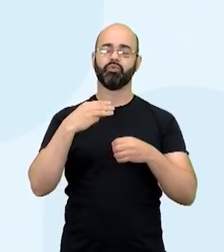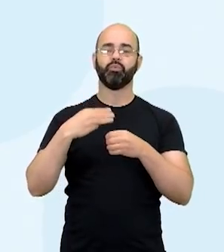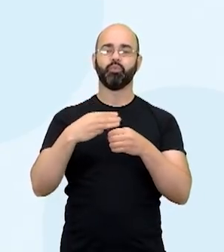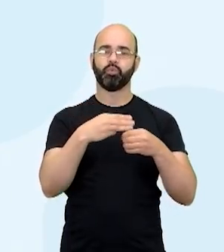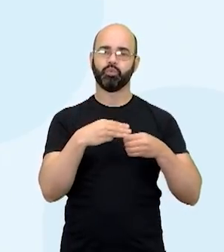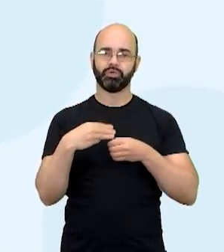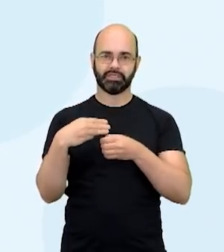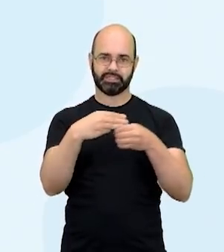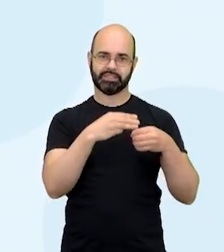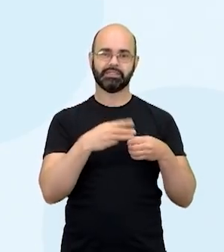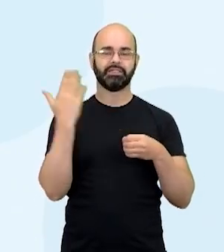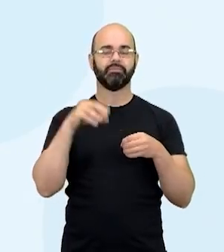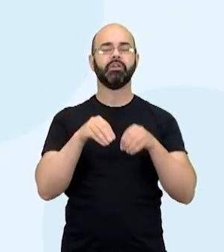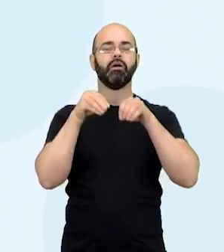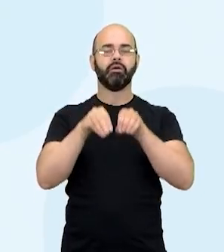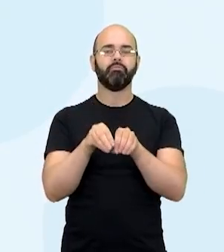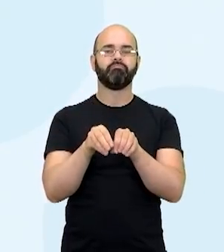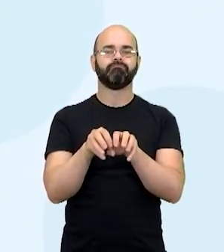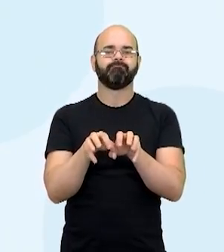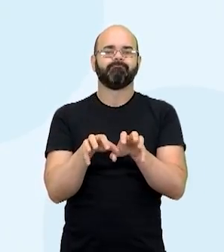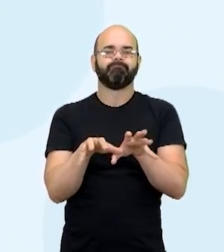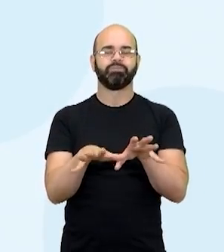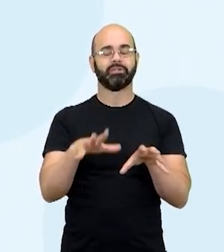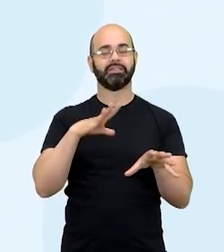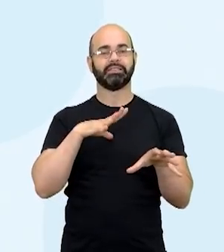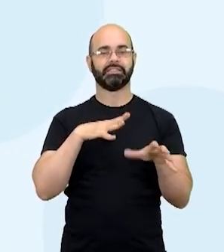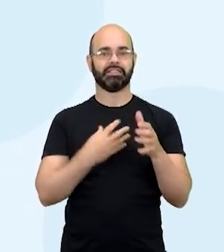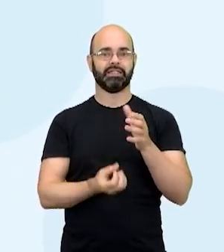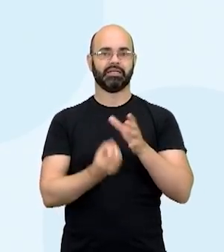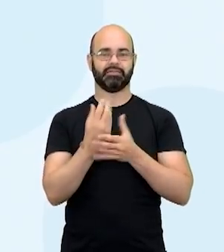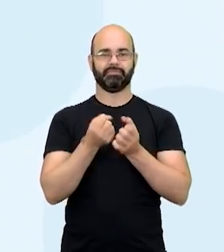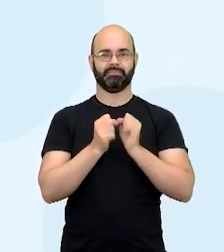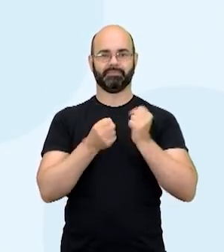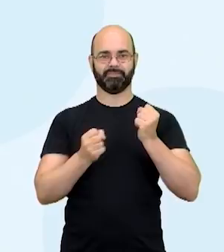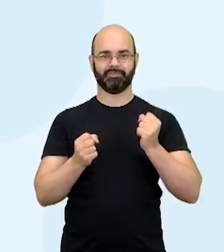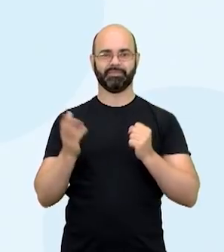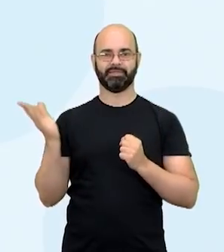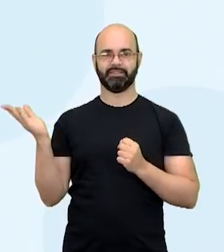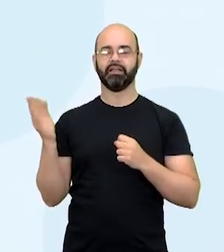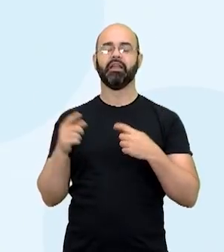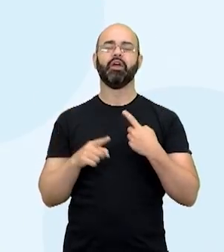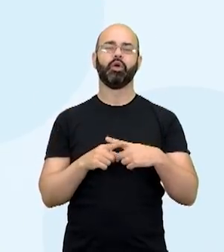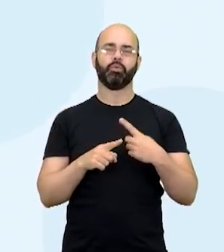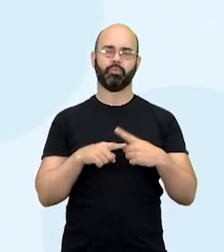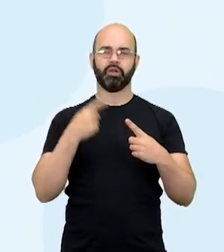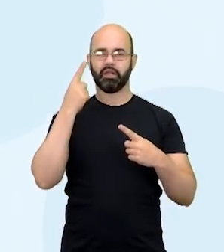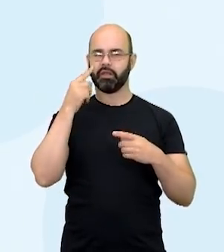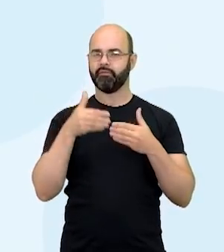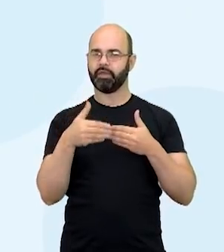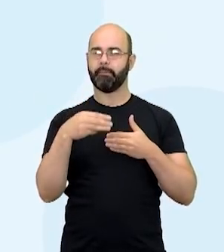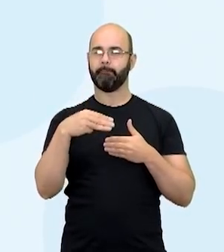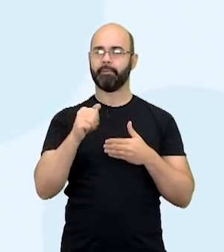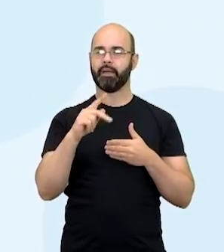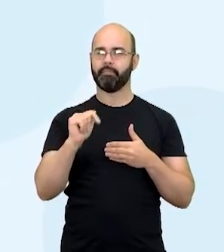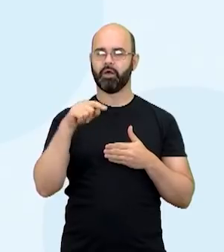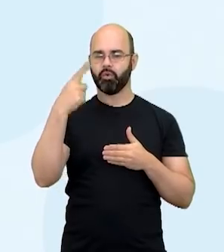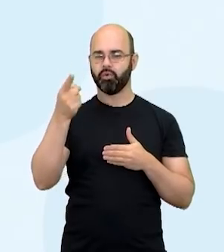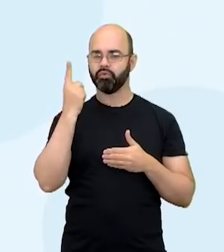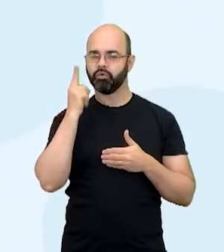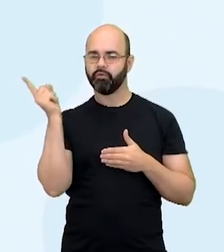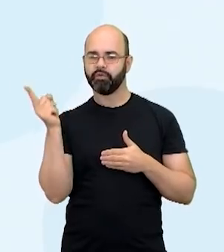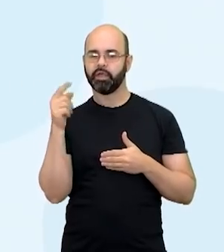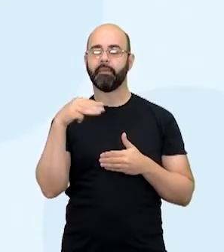foram conurbados por essa cidade, né? A cidade maior aí, porque a gente vai ver já no próximo mapa, né? A